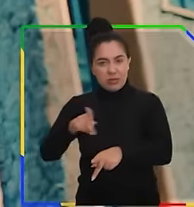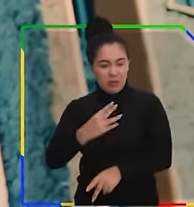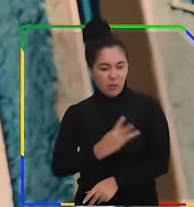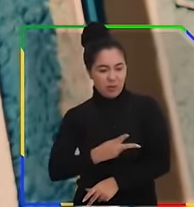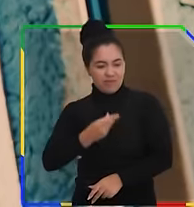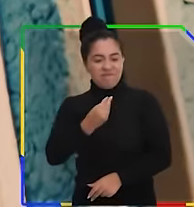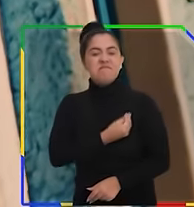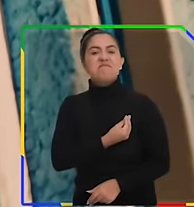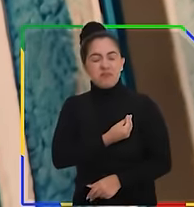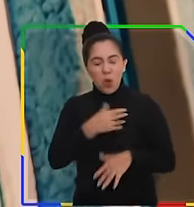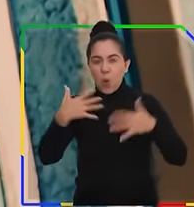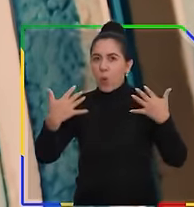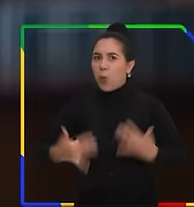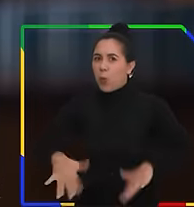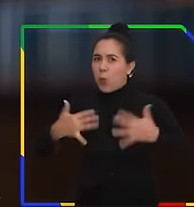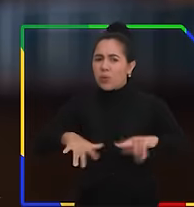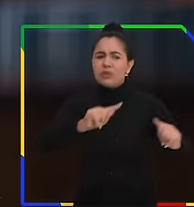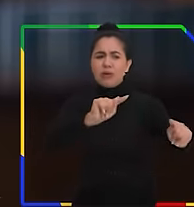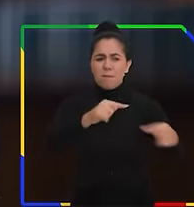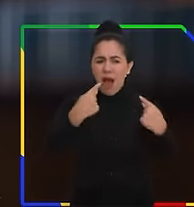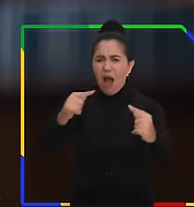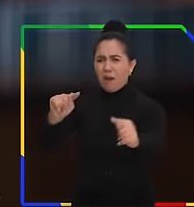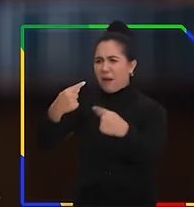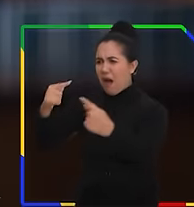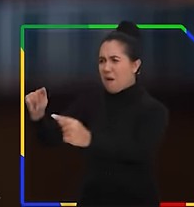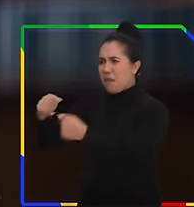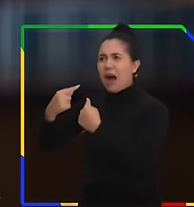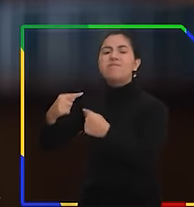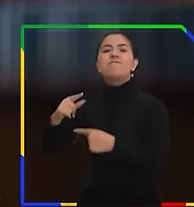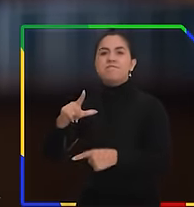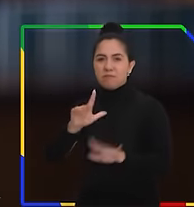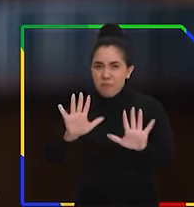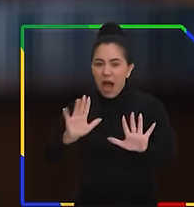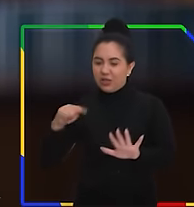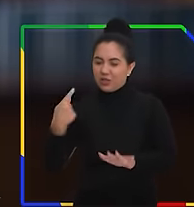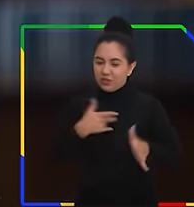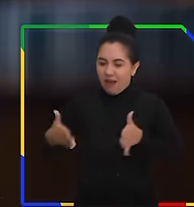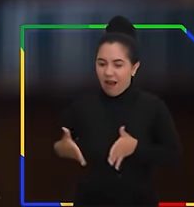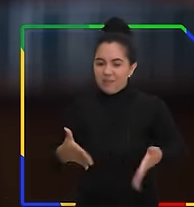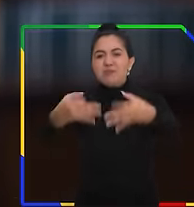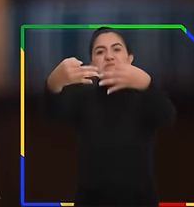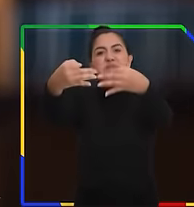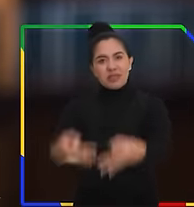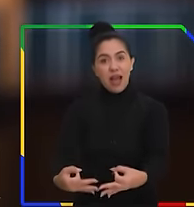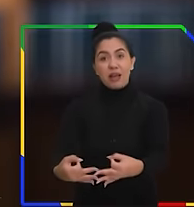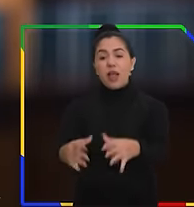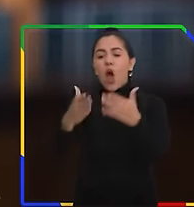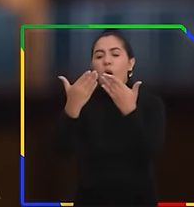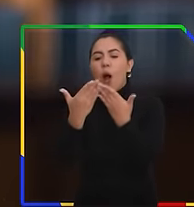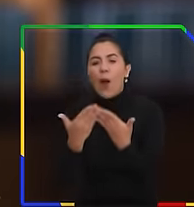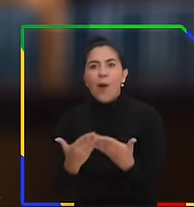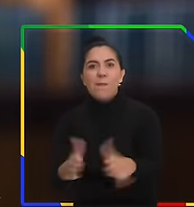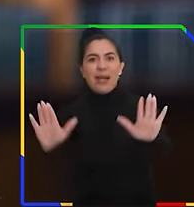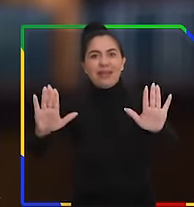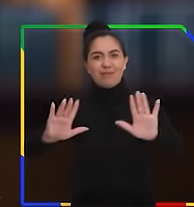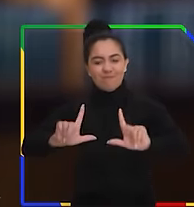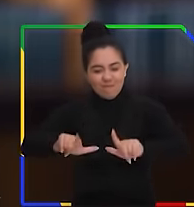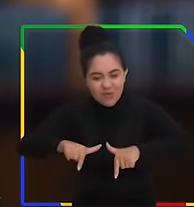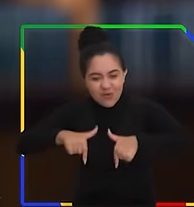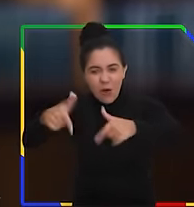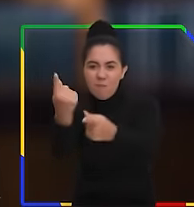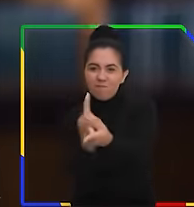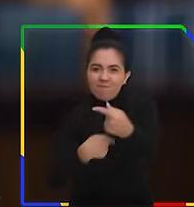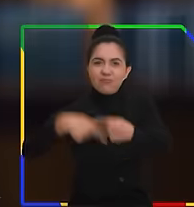nossa população. Temos muito desafio pela frente, mas estamos no rumo certo. É o começo de